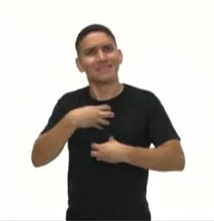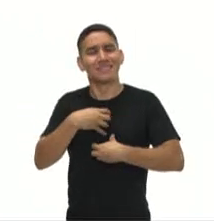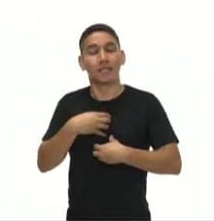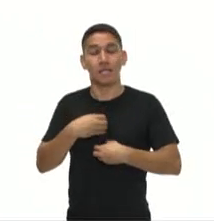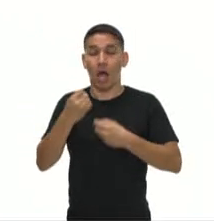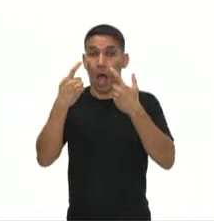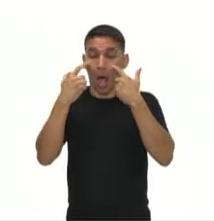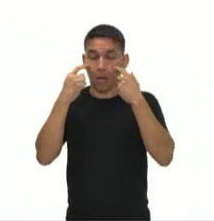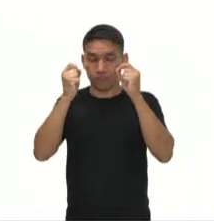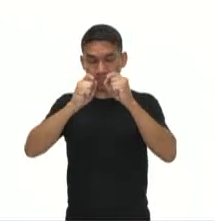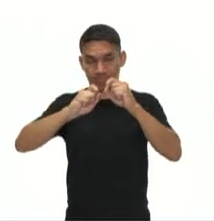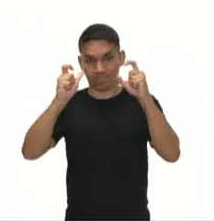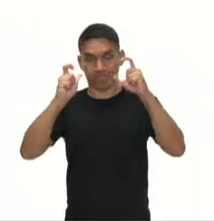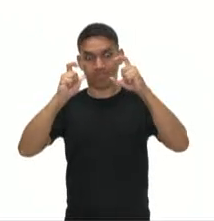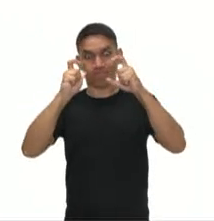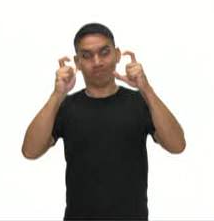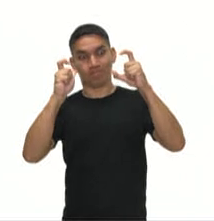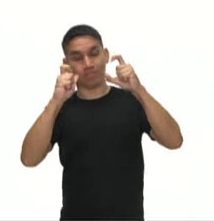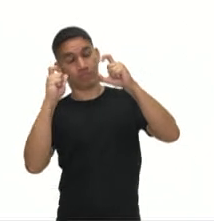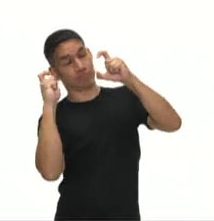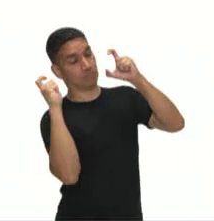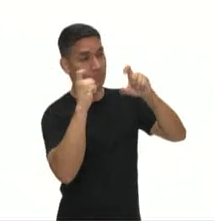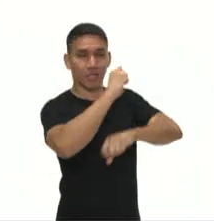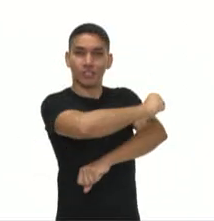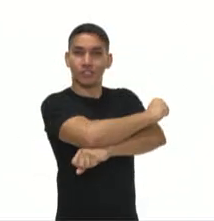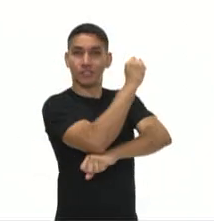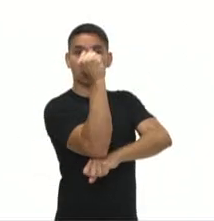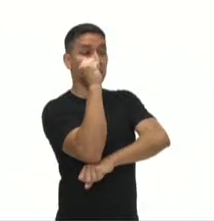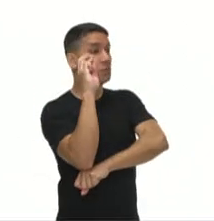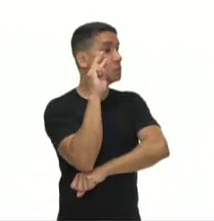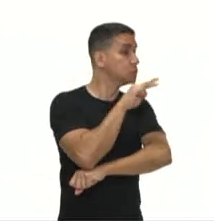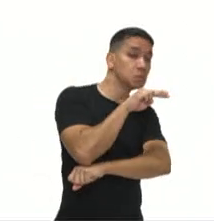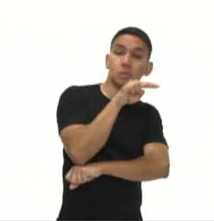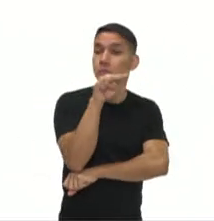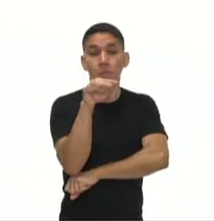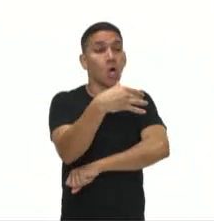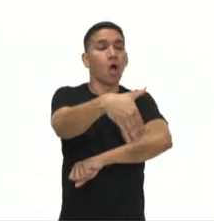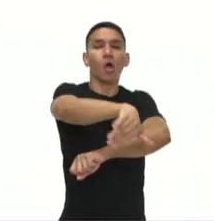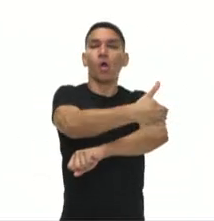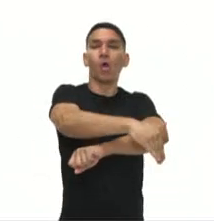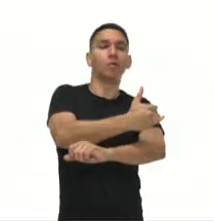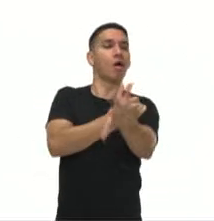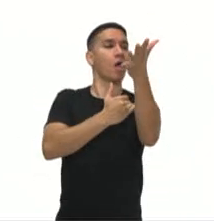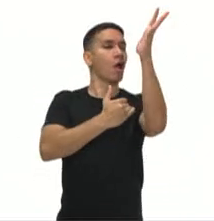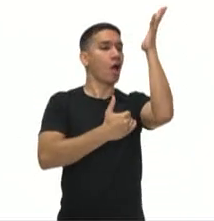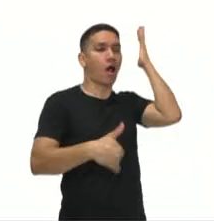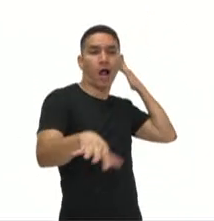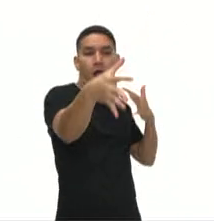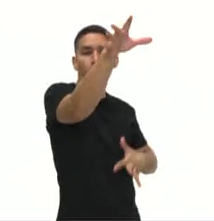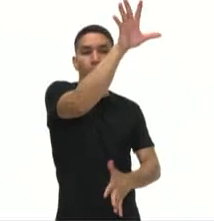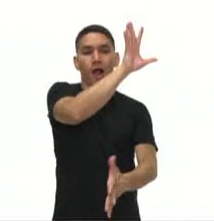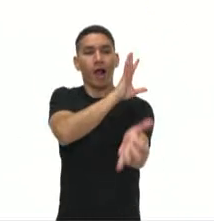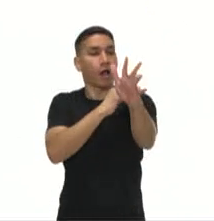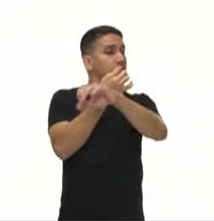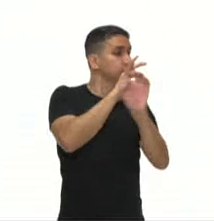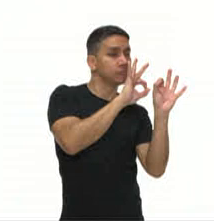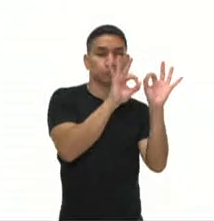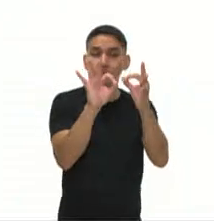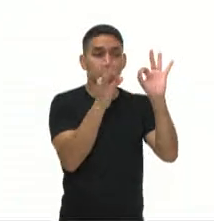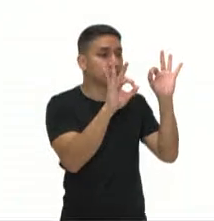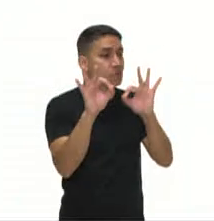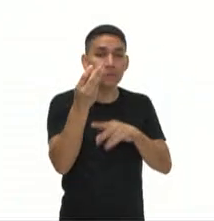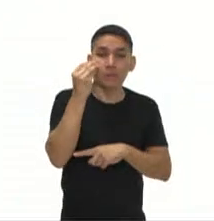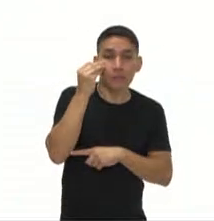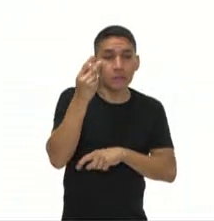seus olhos saltavam para fora da janela, procurando a estrada, penetrando entre os arbustos, espreitando,